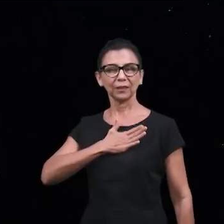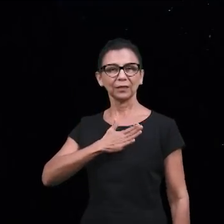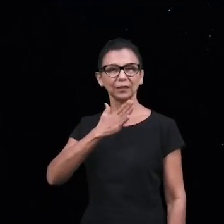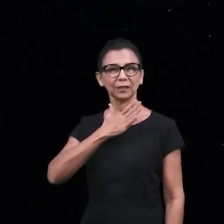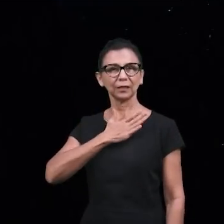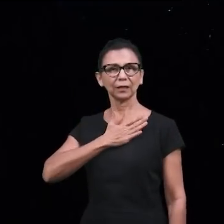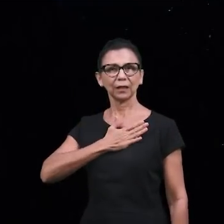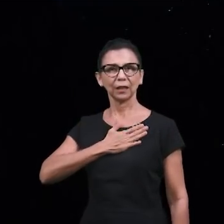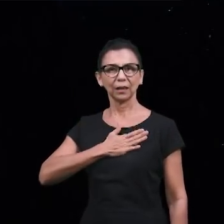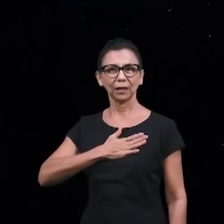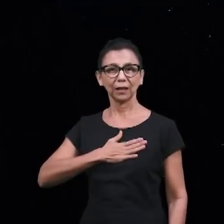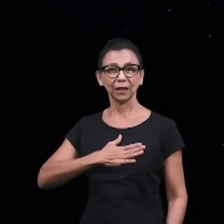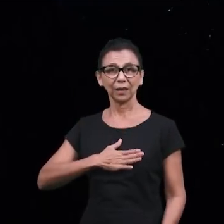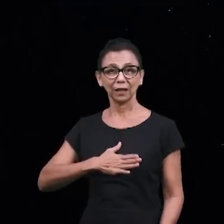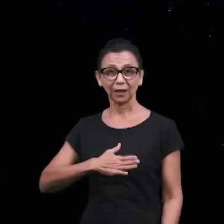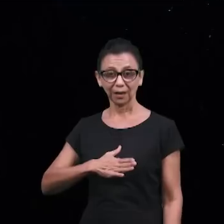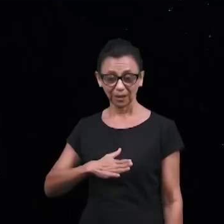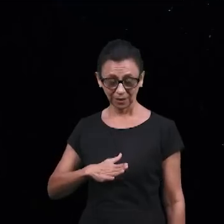conforta e